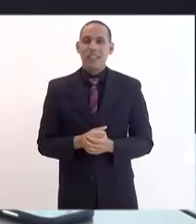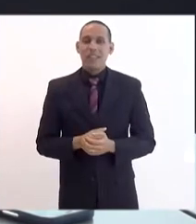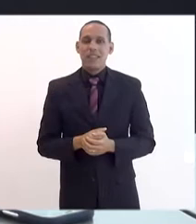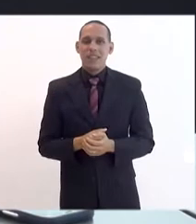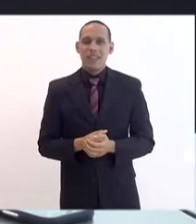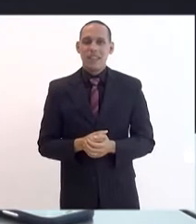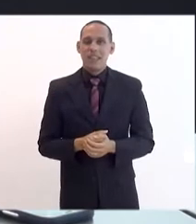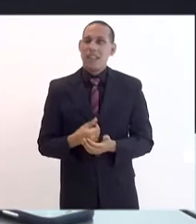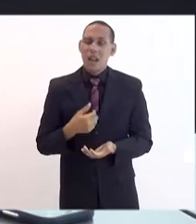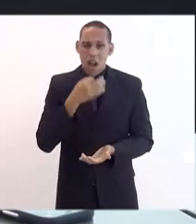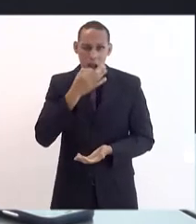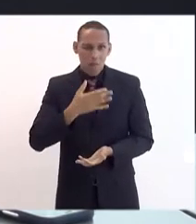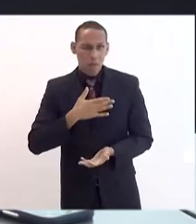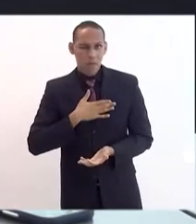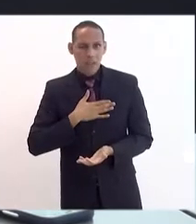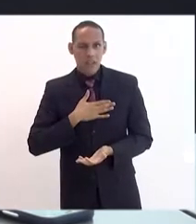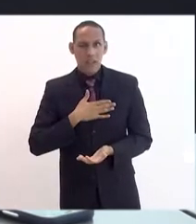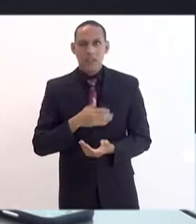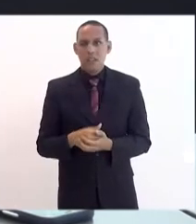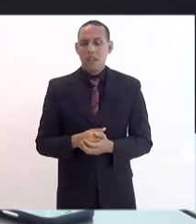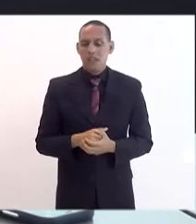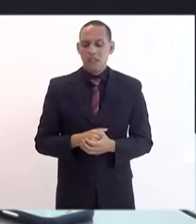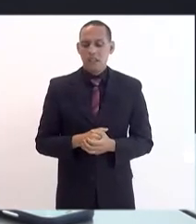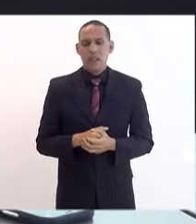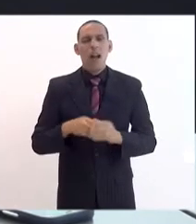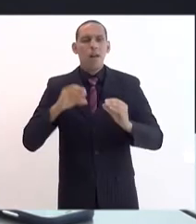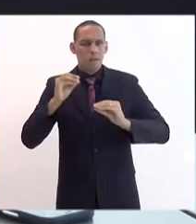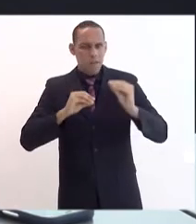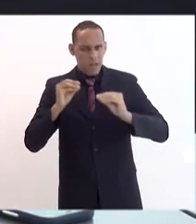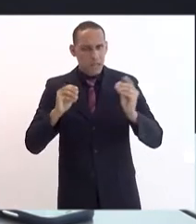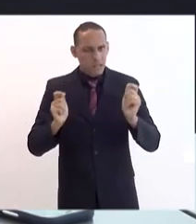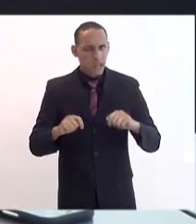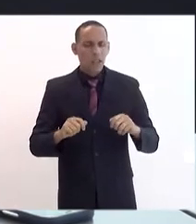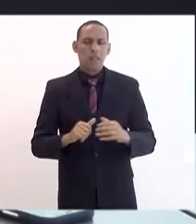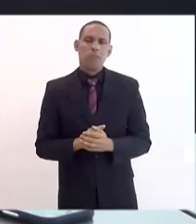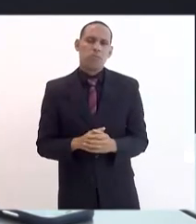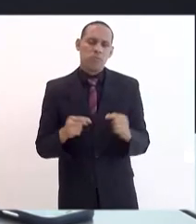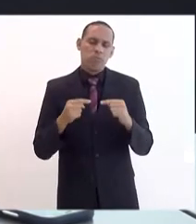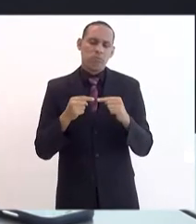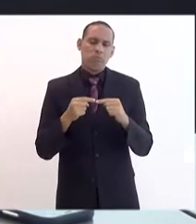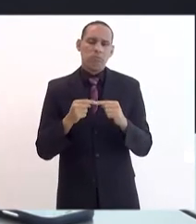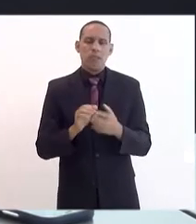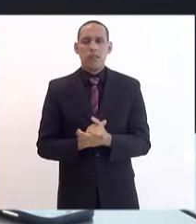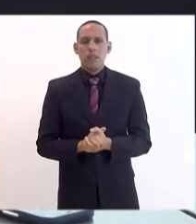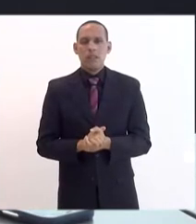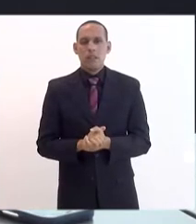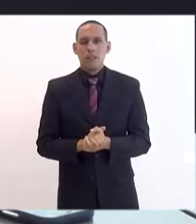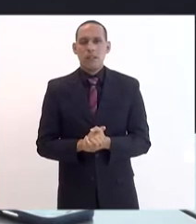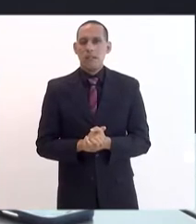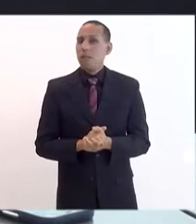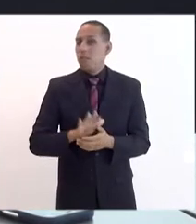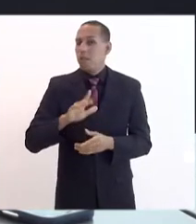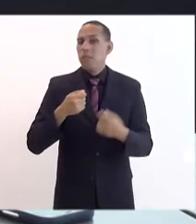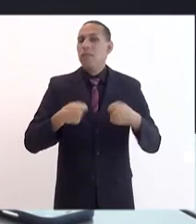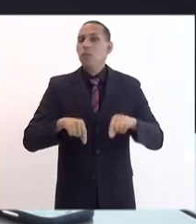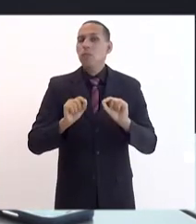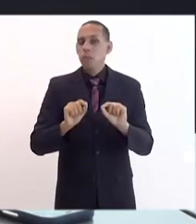que pode ter essa flexibilidade. Agora, tem que ter